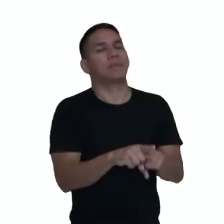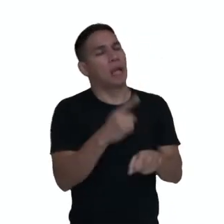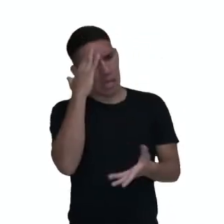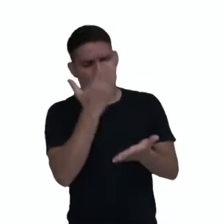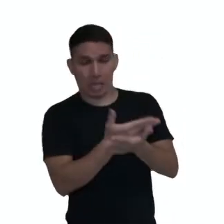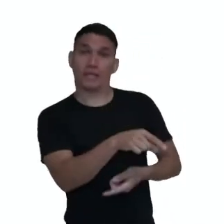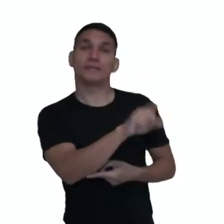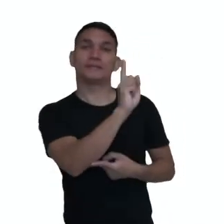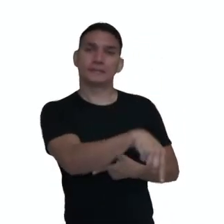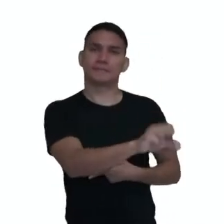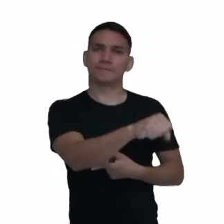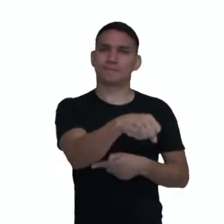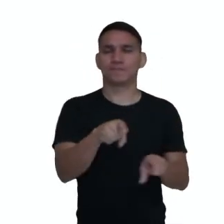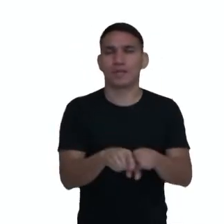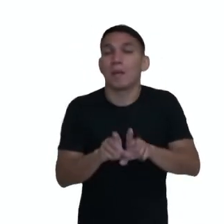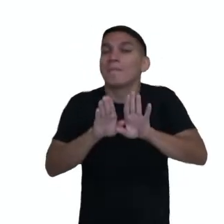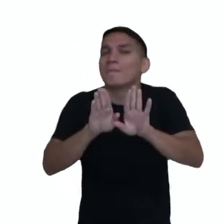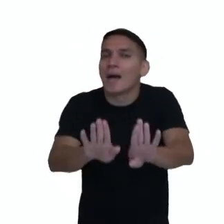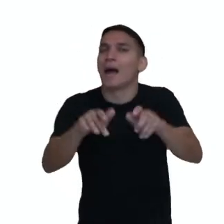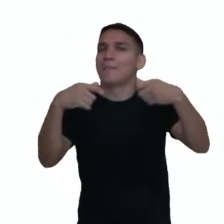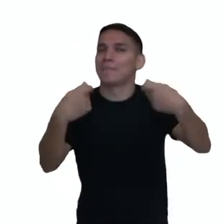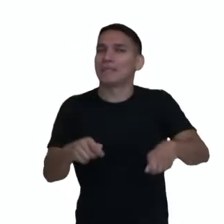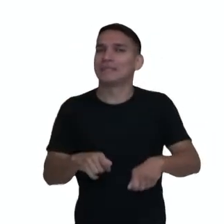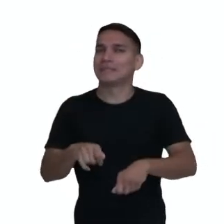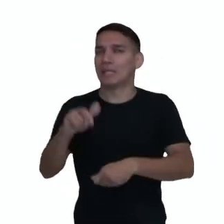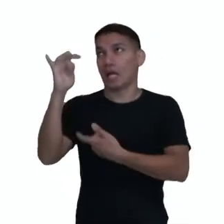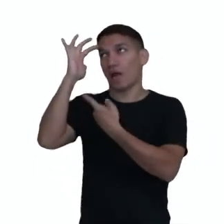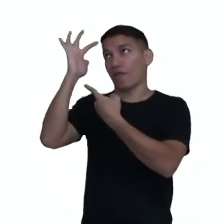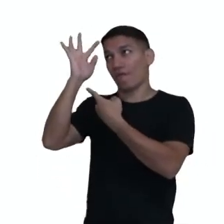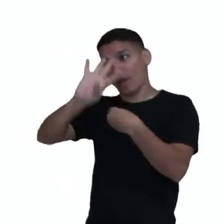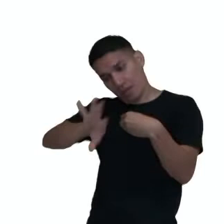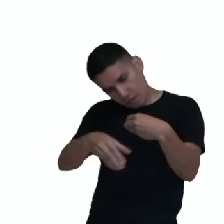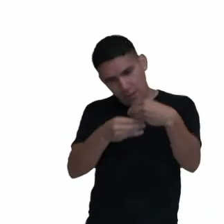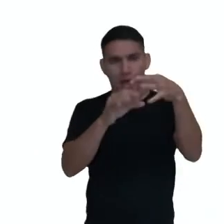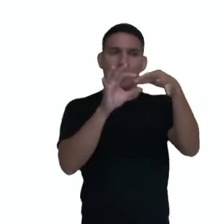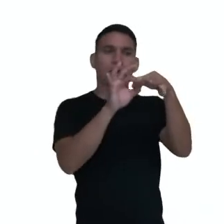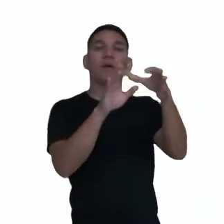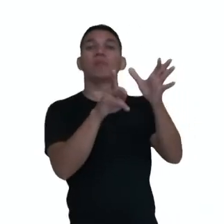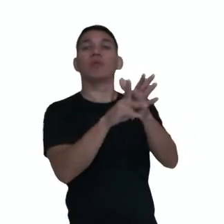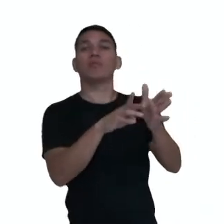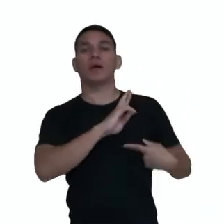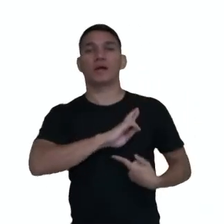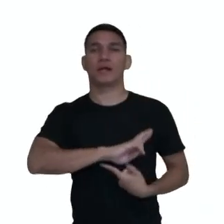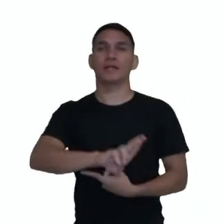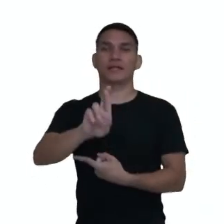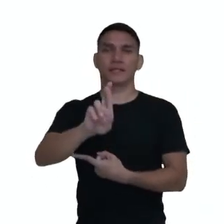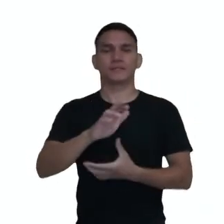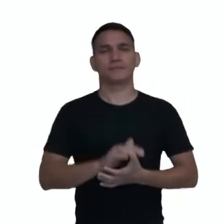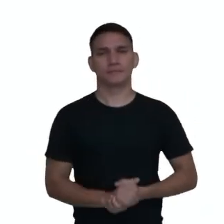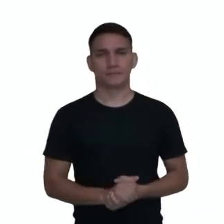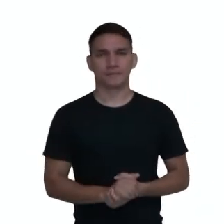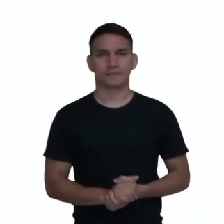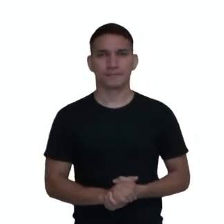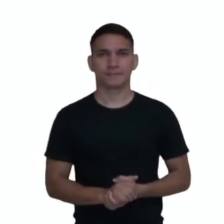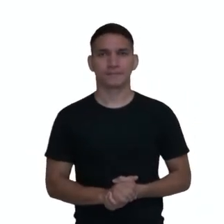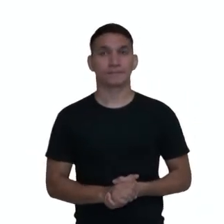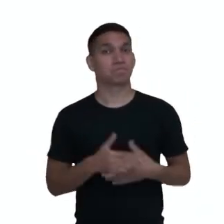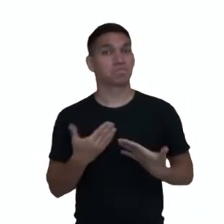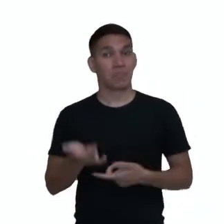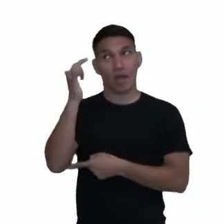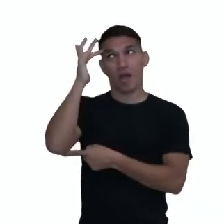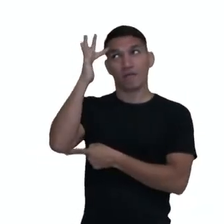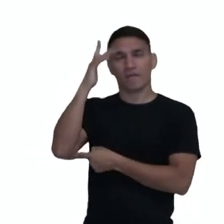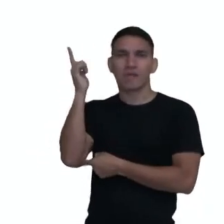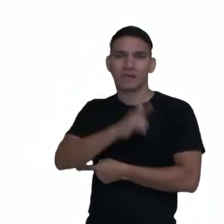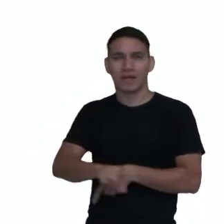que era, mas tem que ser servo de um pensamento ligado à religiosidade, né? A filosofia